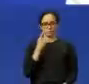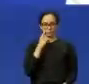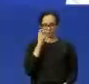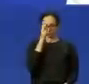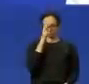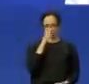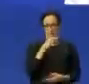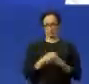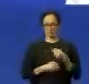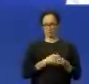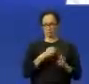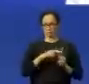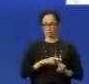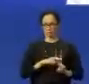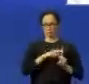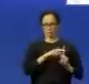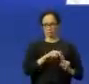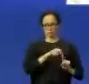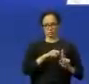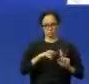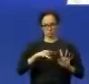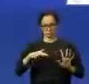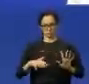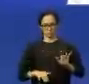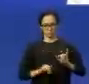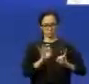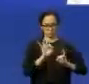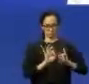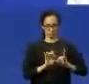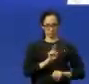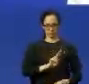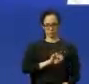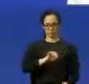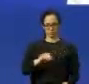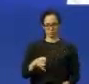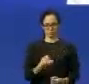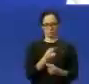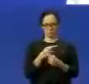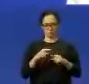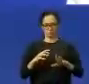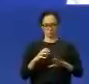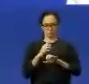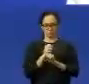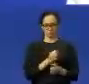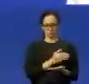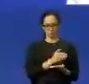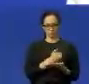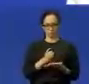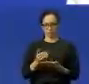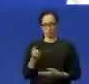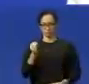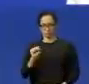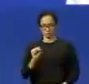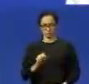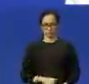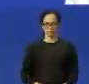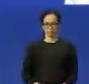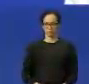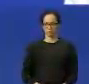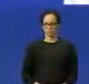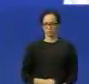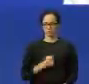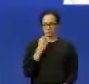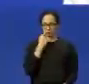fala que foi feito um empréstimo mensal de 1%, usando juros compostos, para se pagar em 8 parcelas fixas, iguais a P,